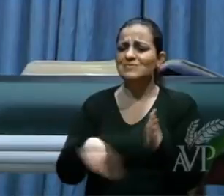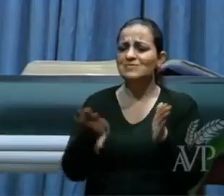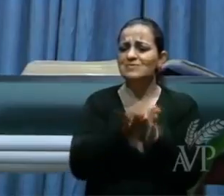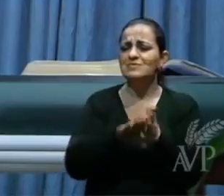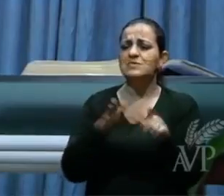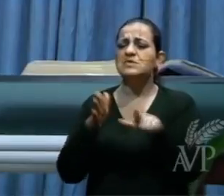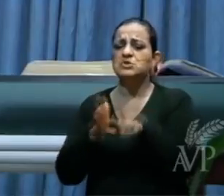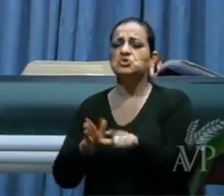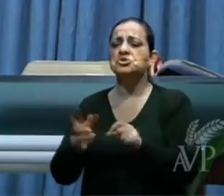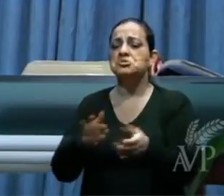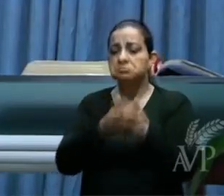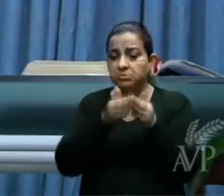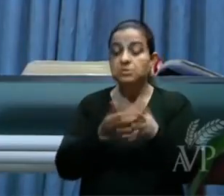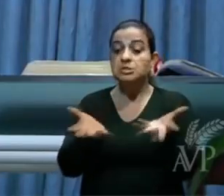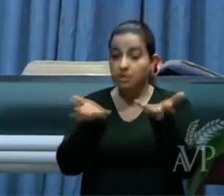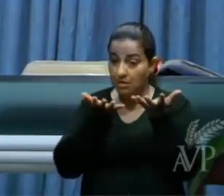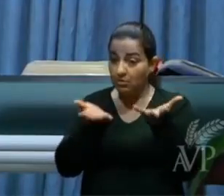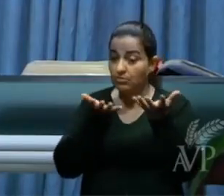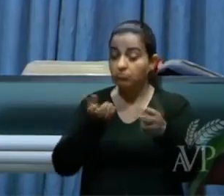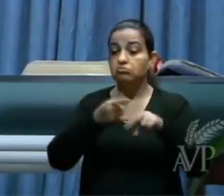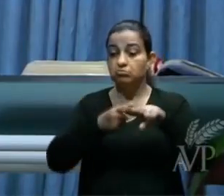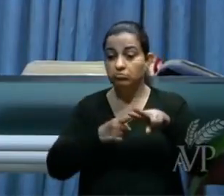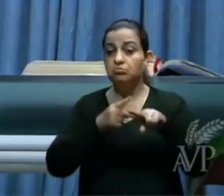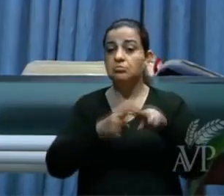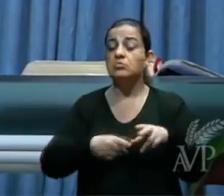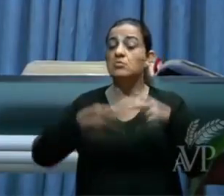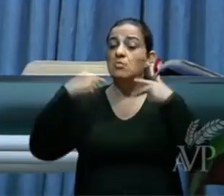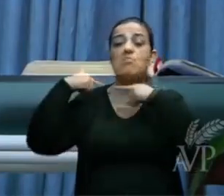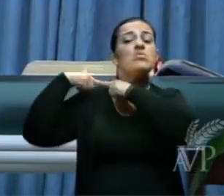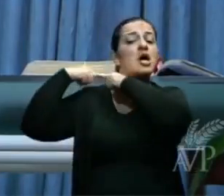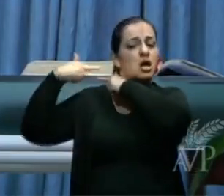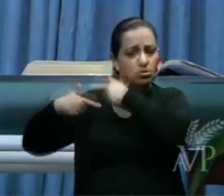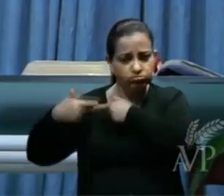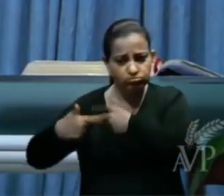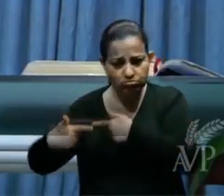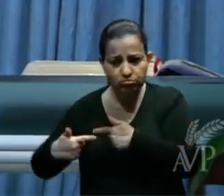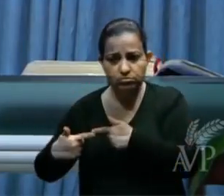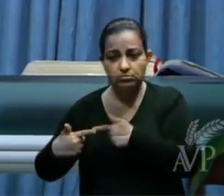loja peça eu quero é isso mais tradicional